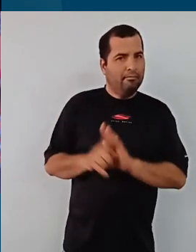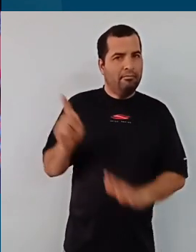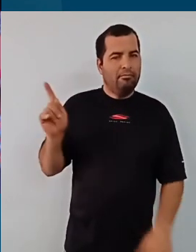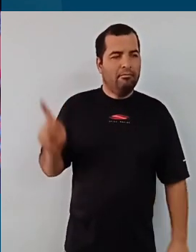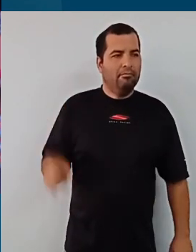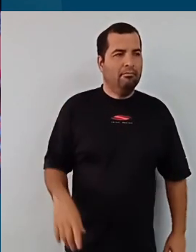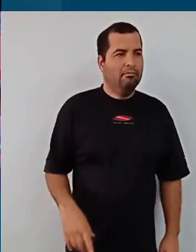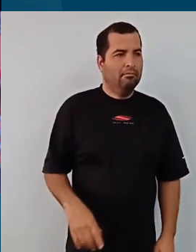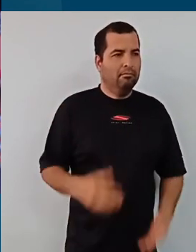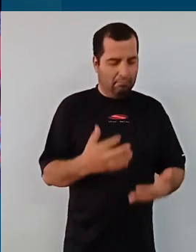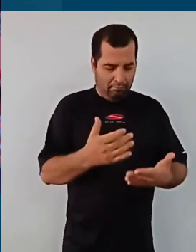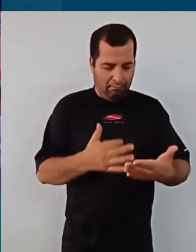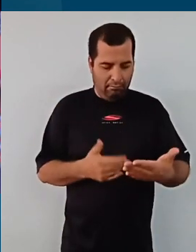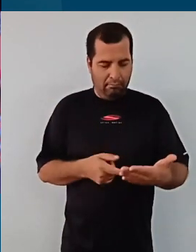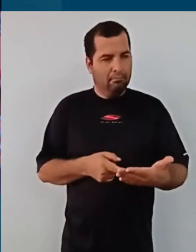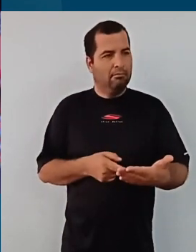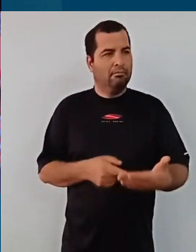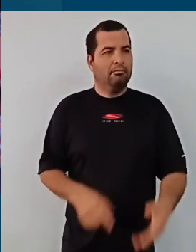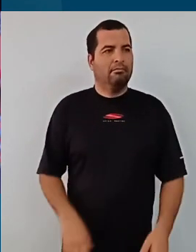deixa eu pegar aqui.